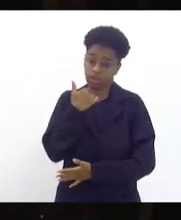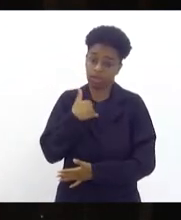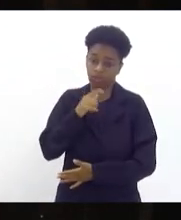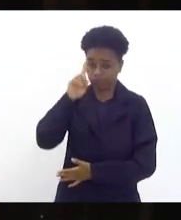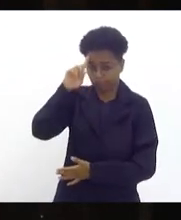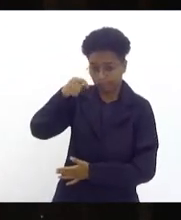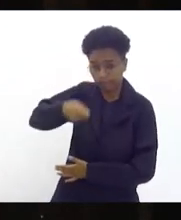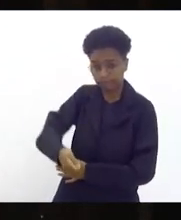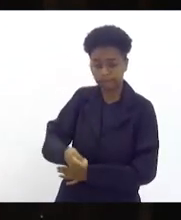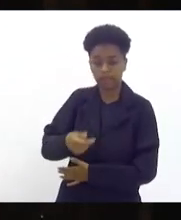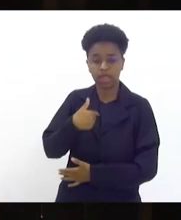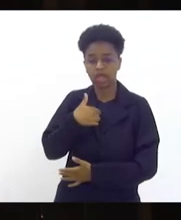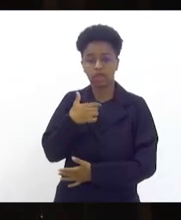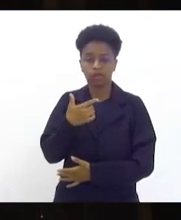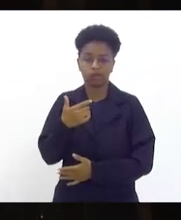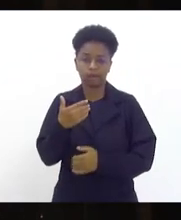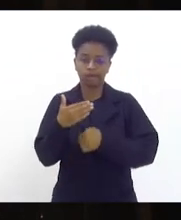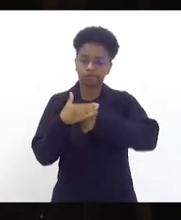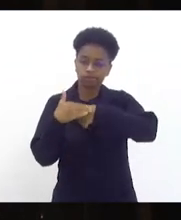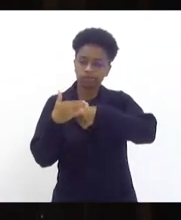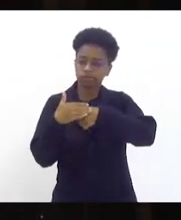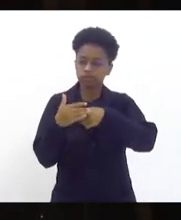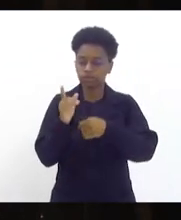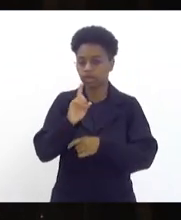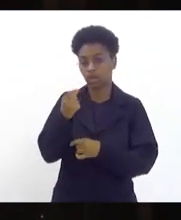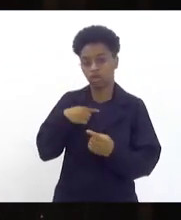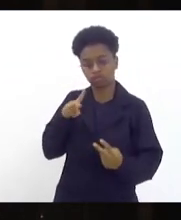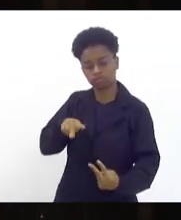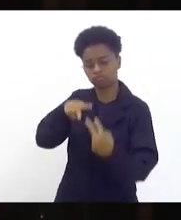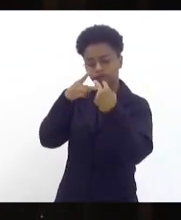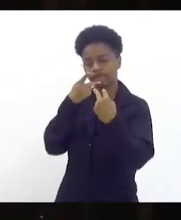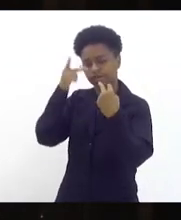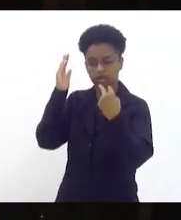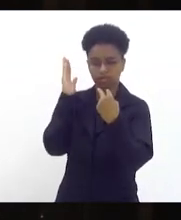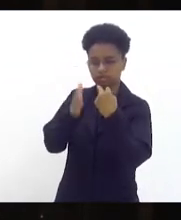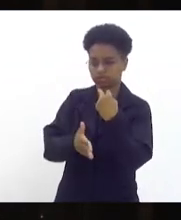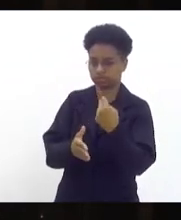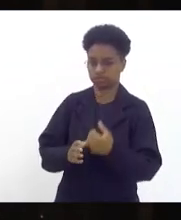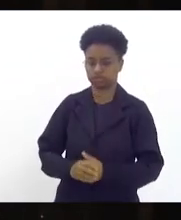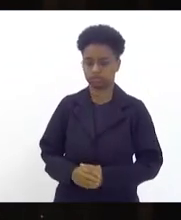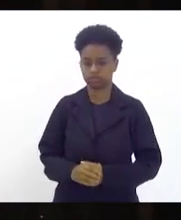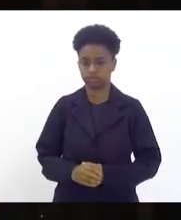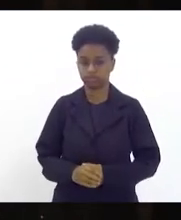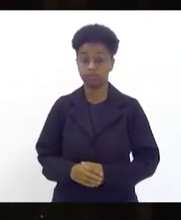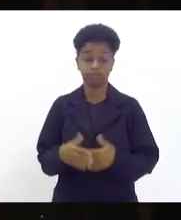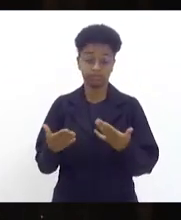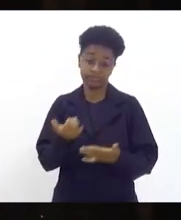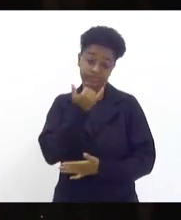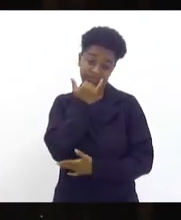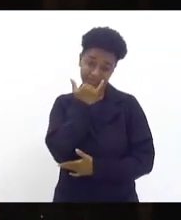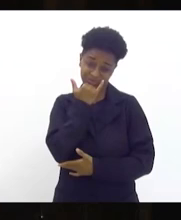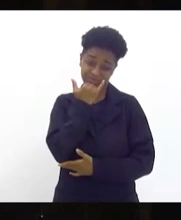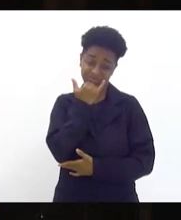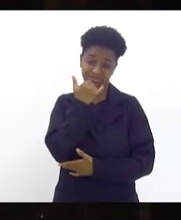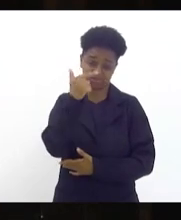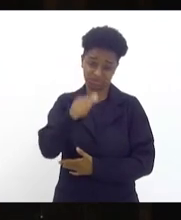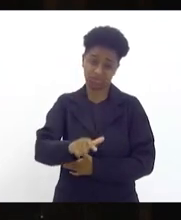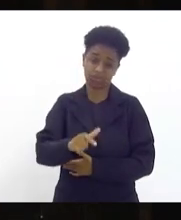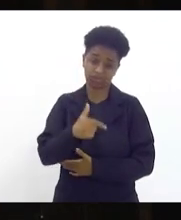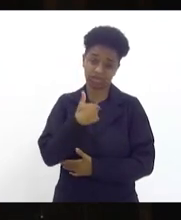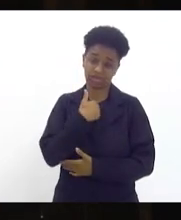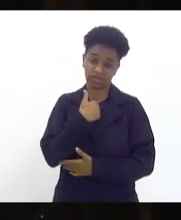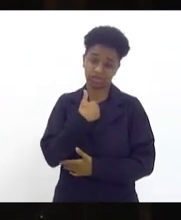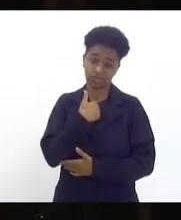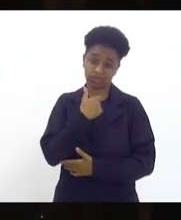não coloca pano quente não eu olho nos olhos e falo das pessoas e vão me desculpar mais ainda eu sou